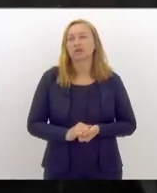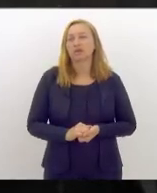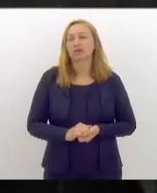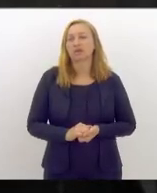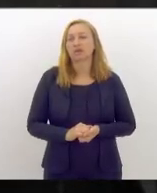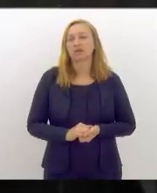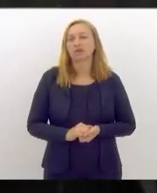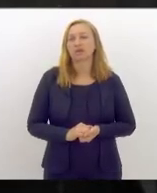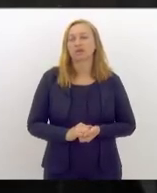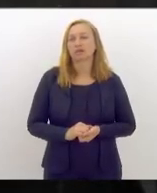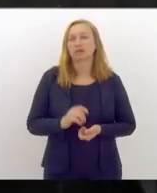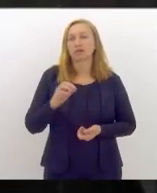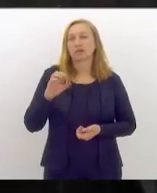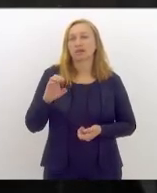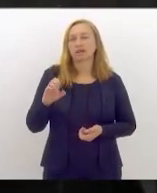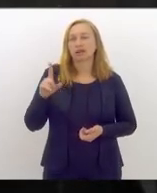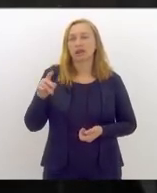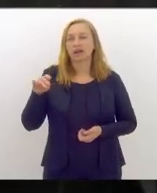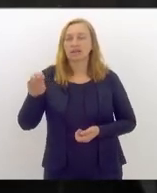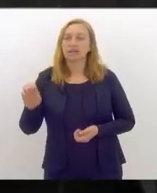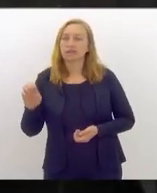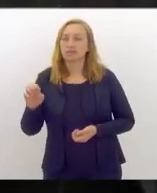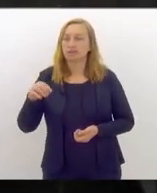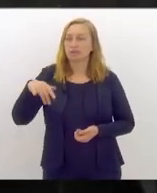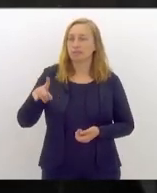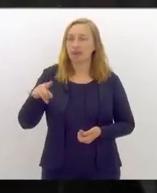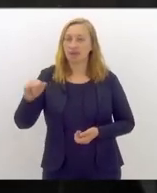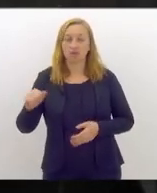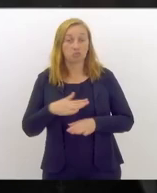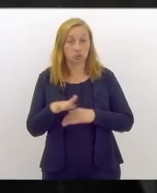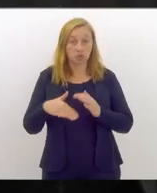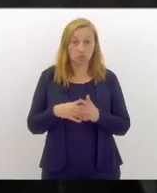classe média né como todo mundo